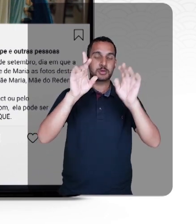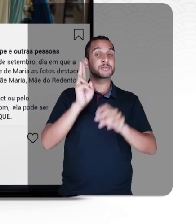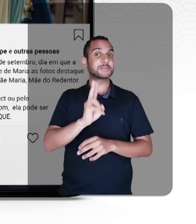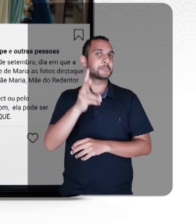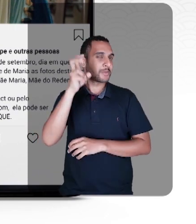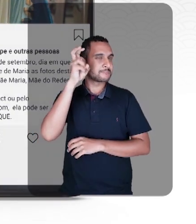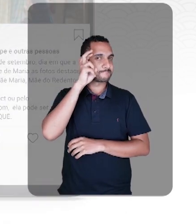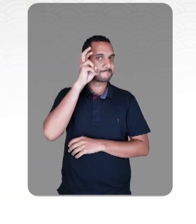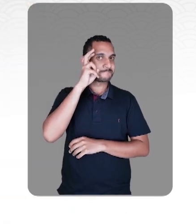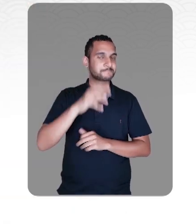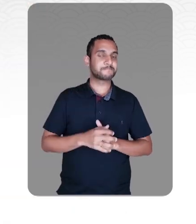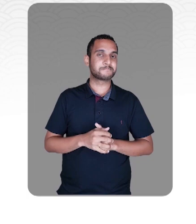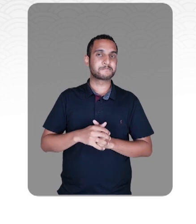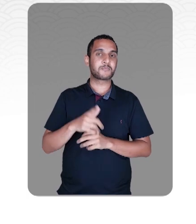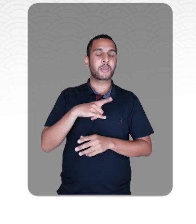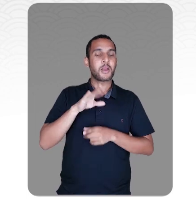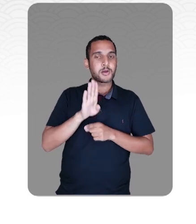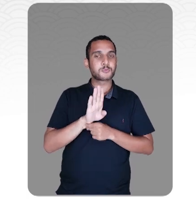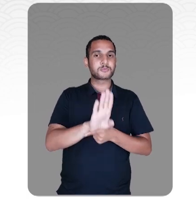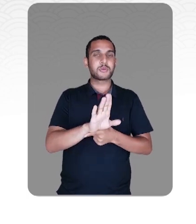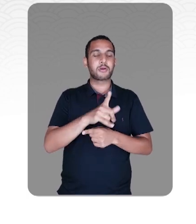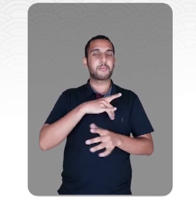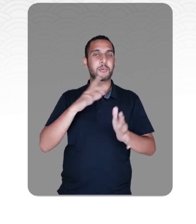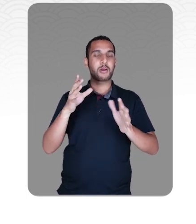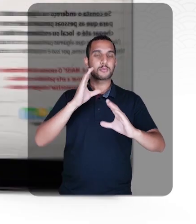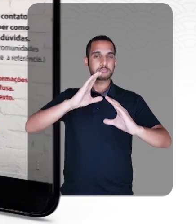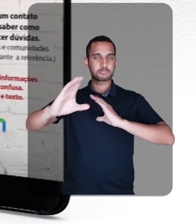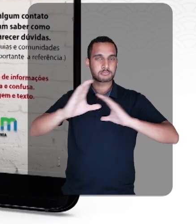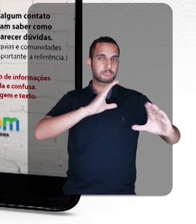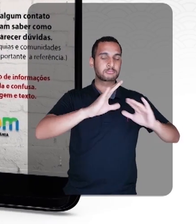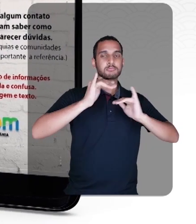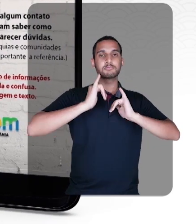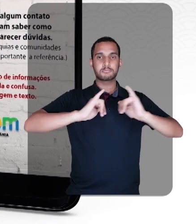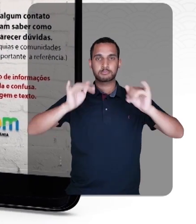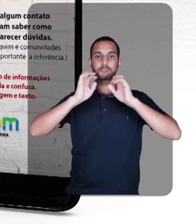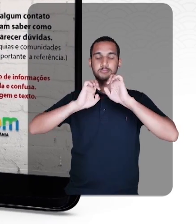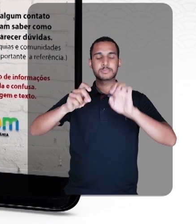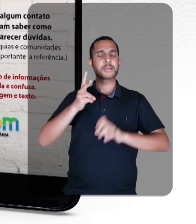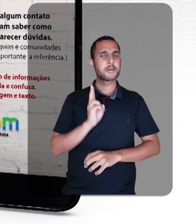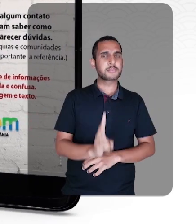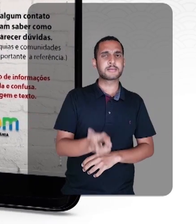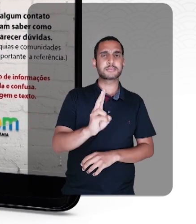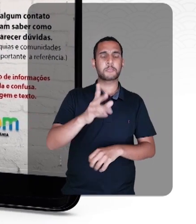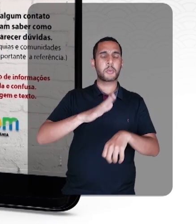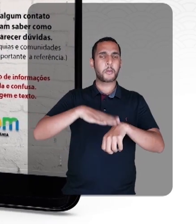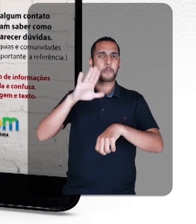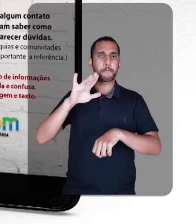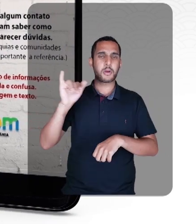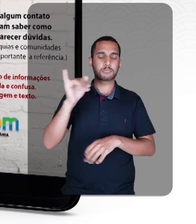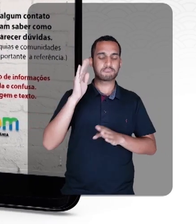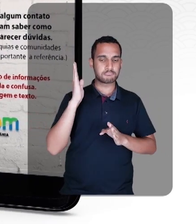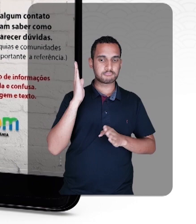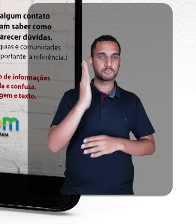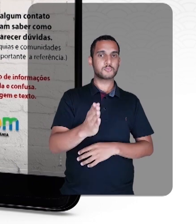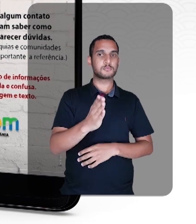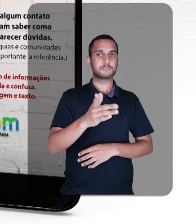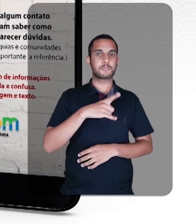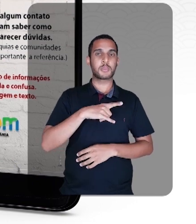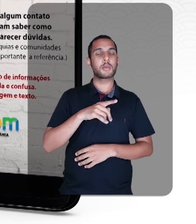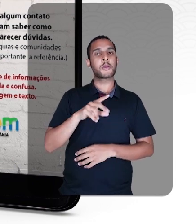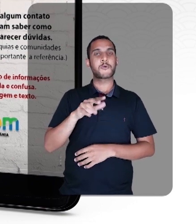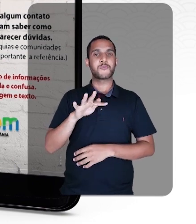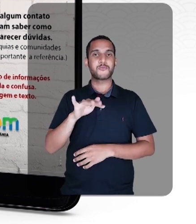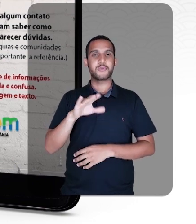destaque, toda quinta. Contribuir para que a comunicação da Boa Nova seja cada vez mais eficaz e